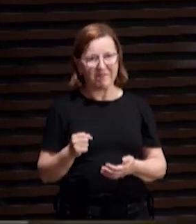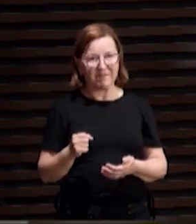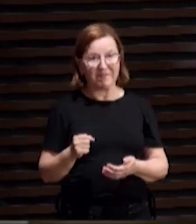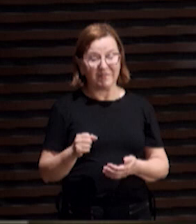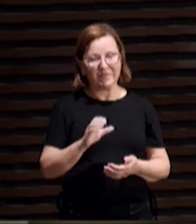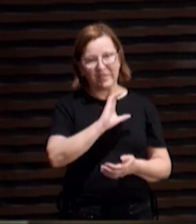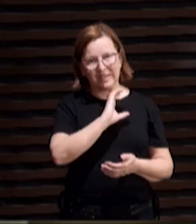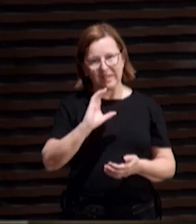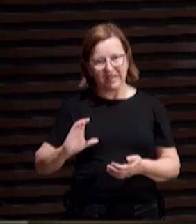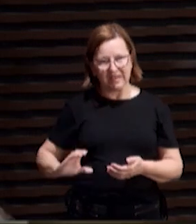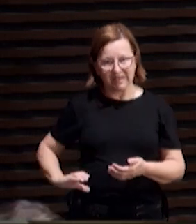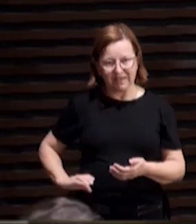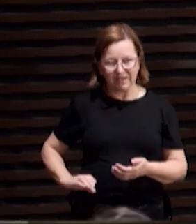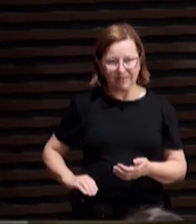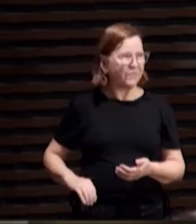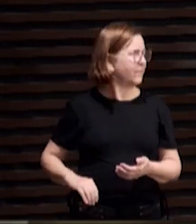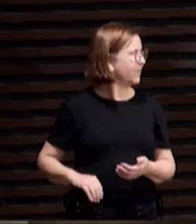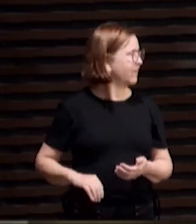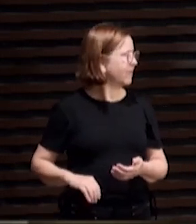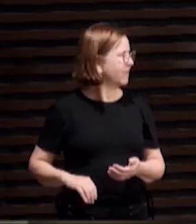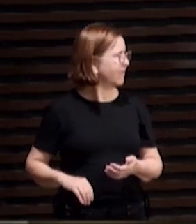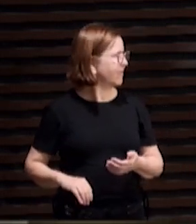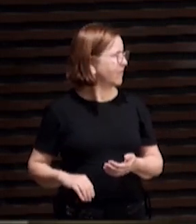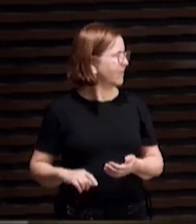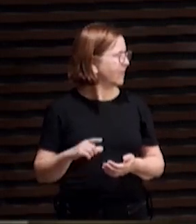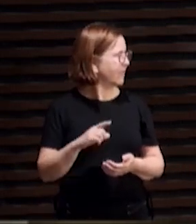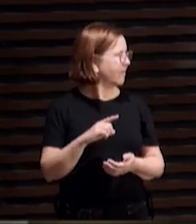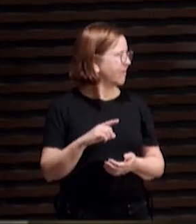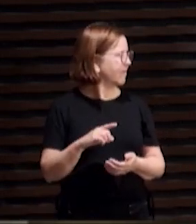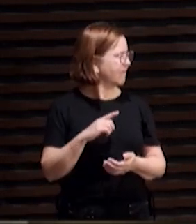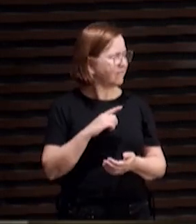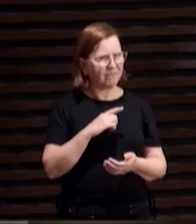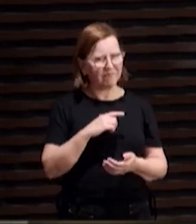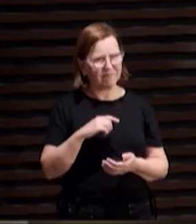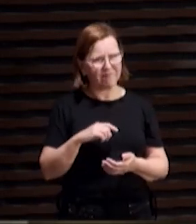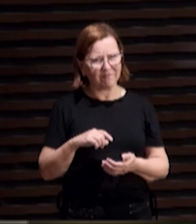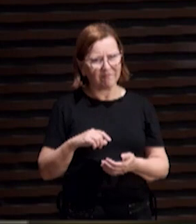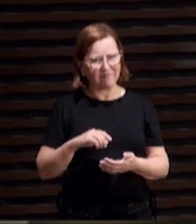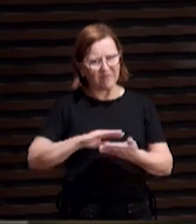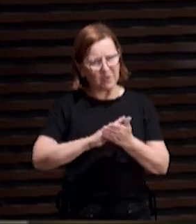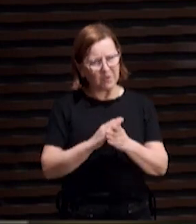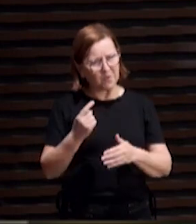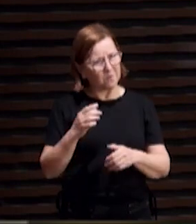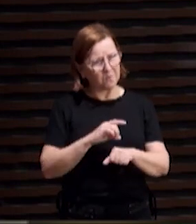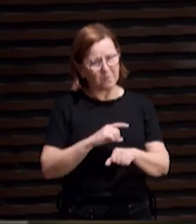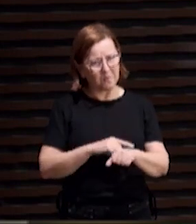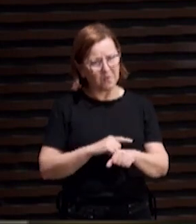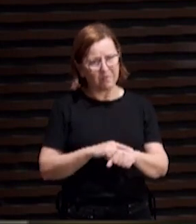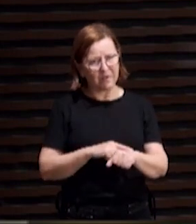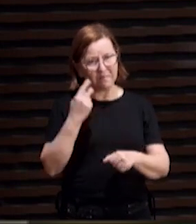Cristo tenha-me ele derrubado só um momento ou para sempre. Deverei negar-lhes os louros